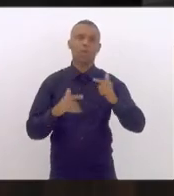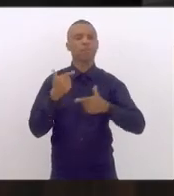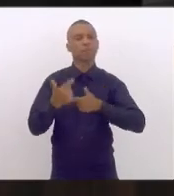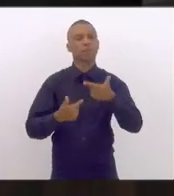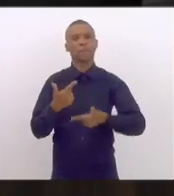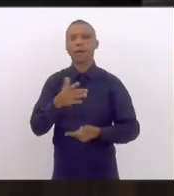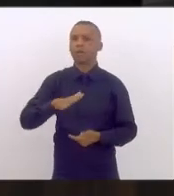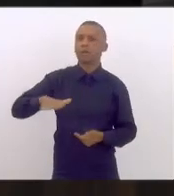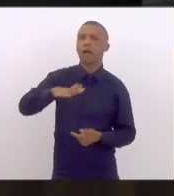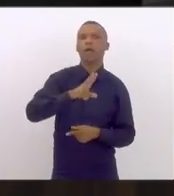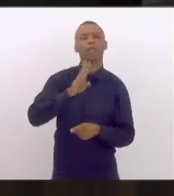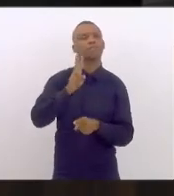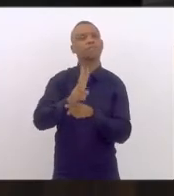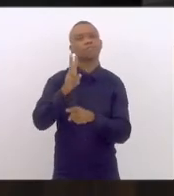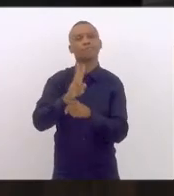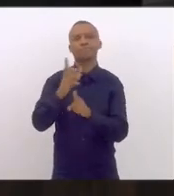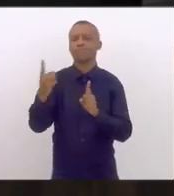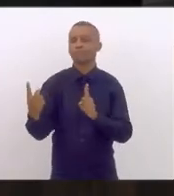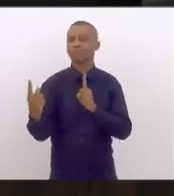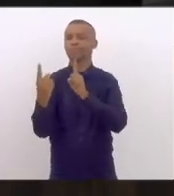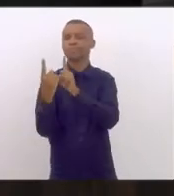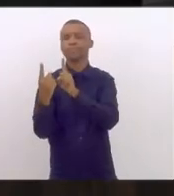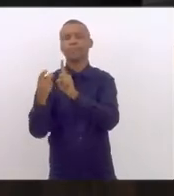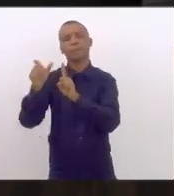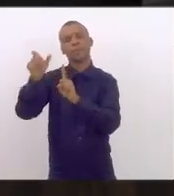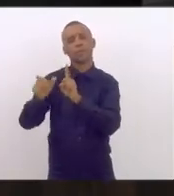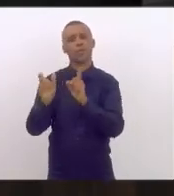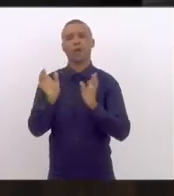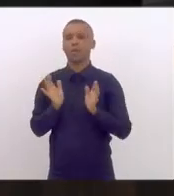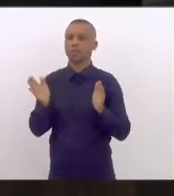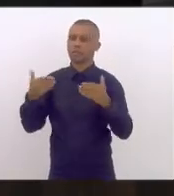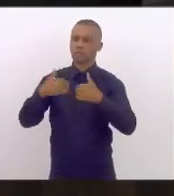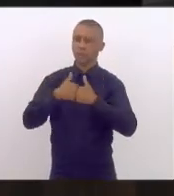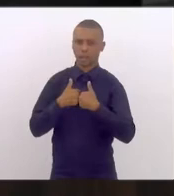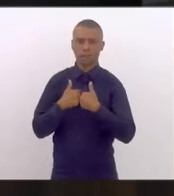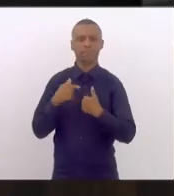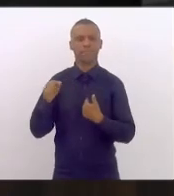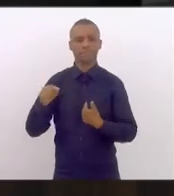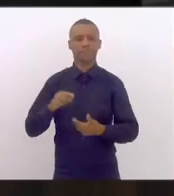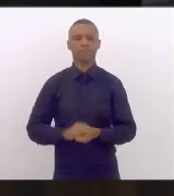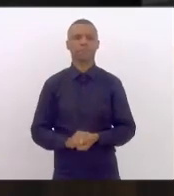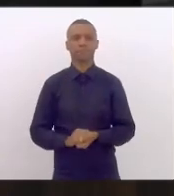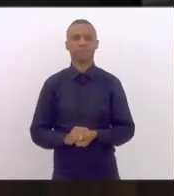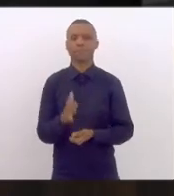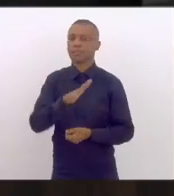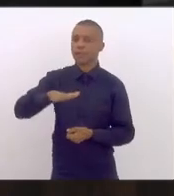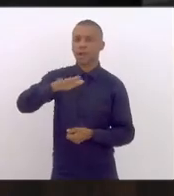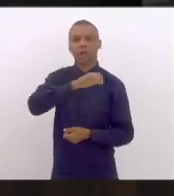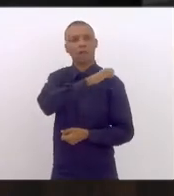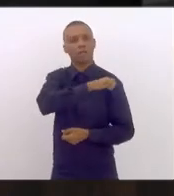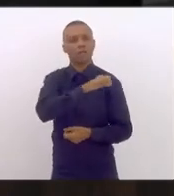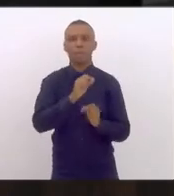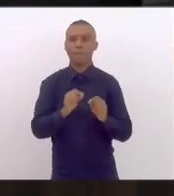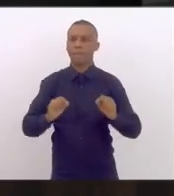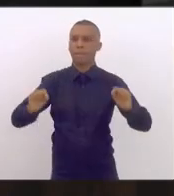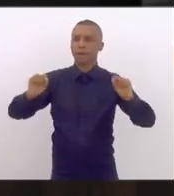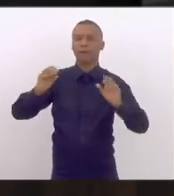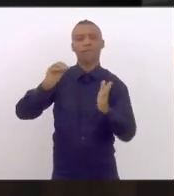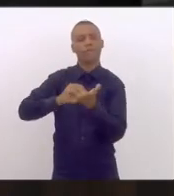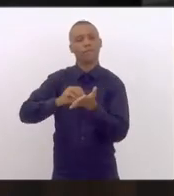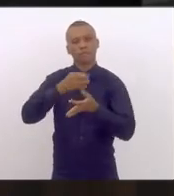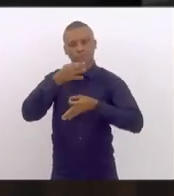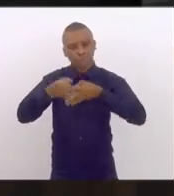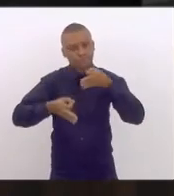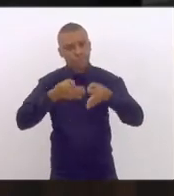o atendimento direto às pessoas com transtorno de espectro autistas no âmbito do Estado do Rio de Janeiro Penedo de pareceres